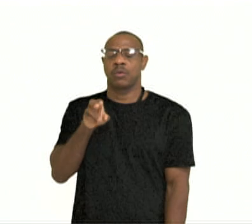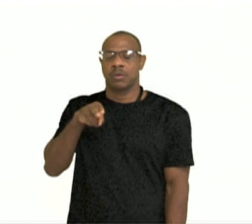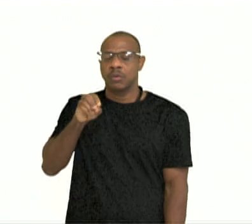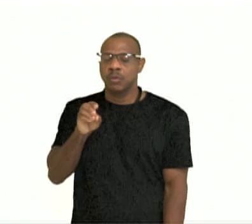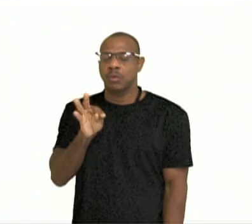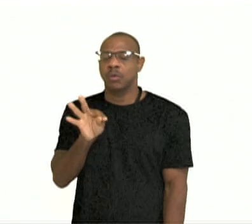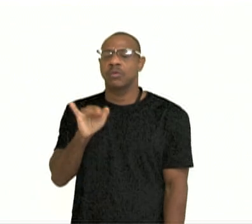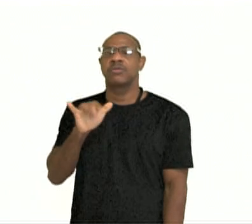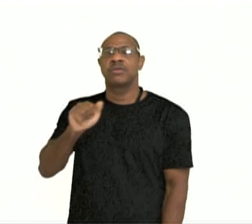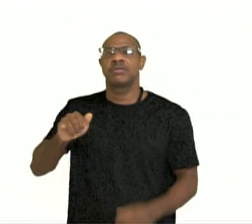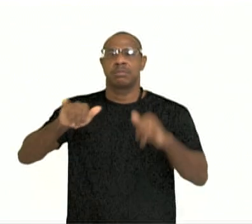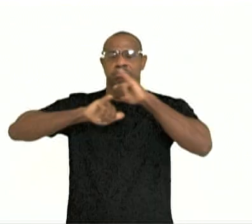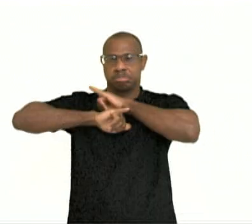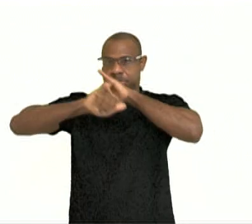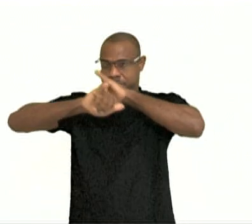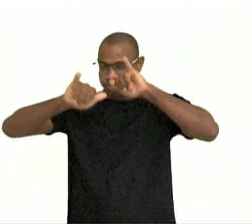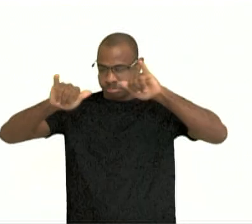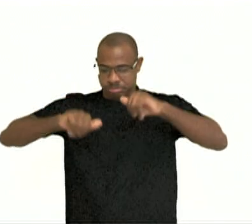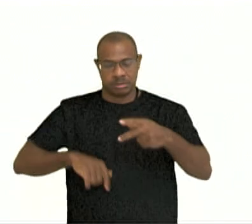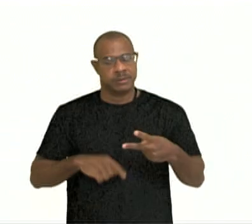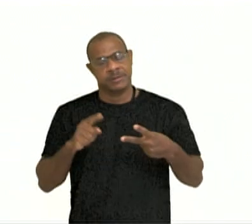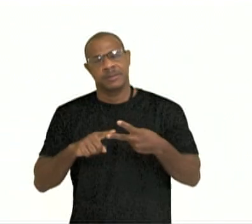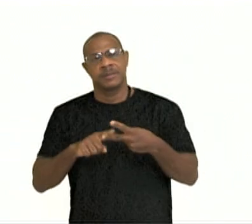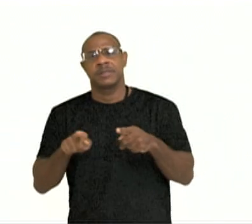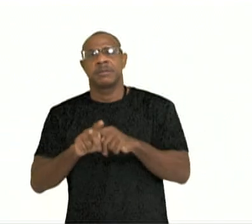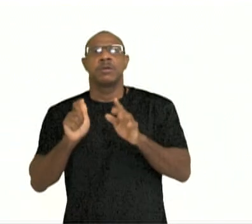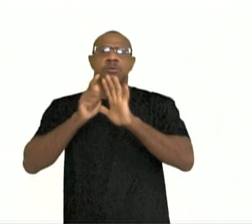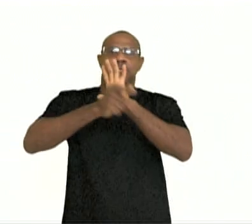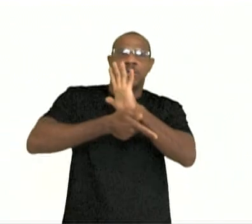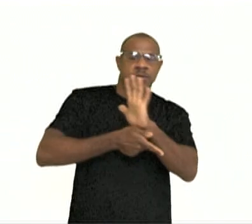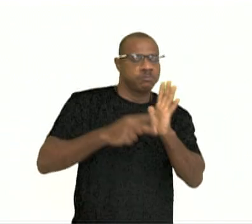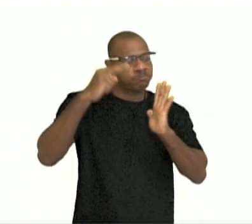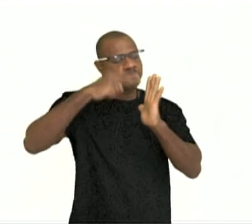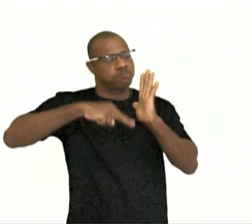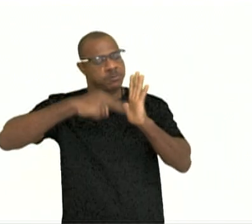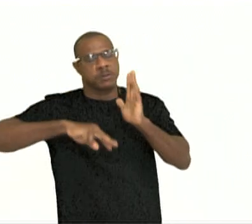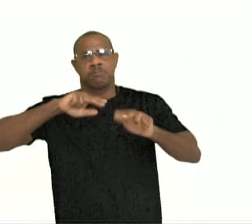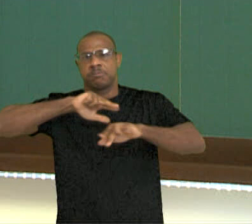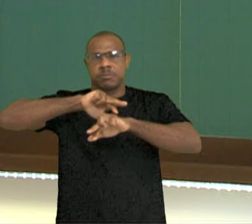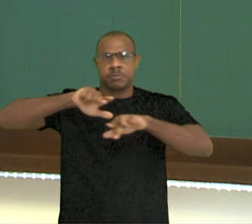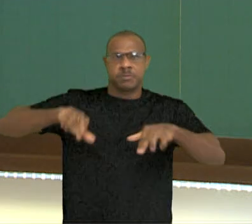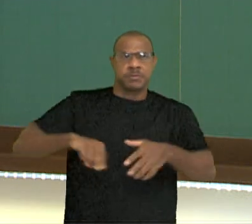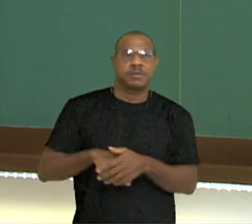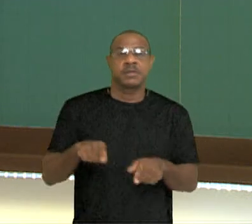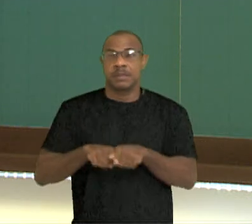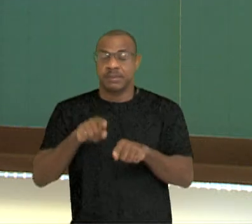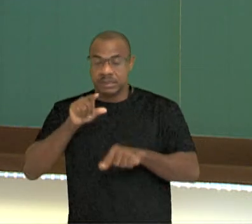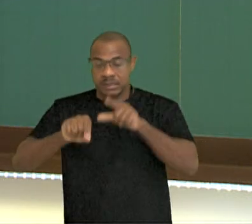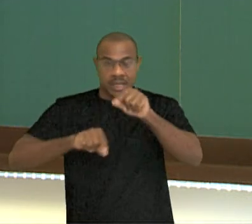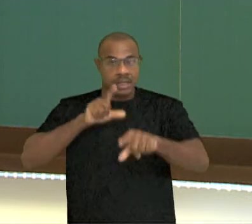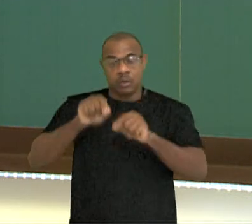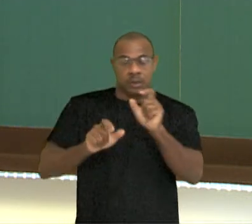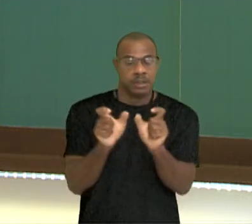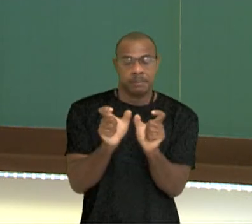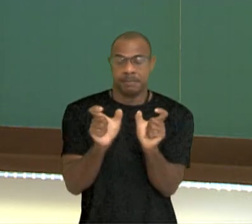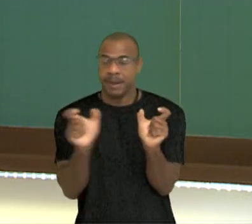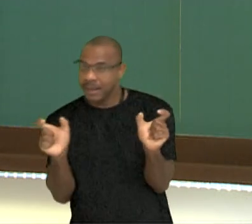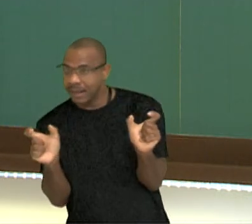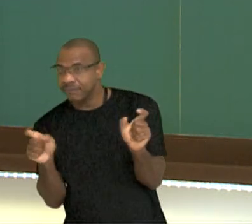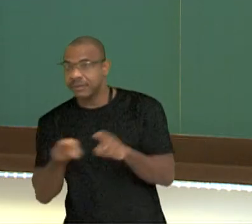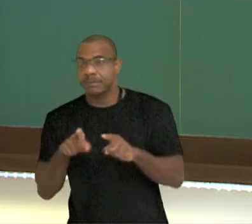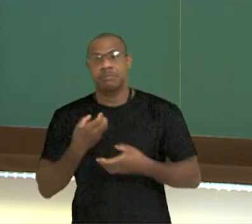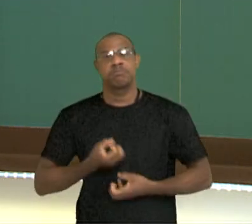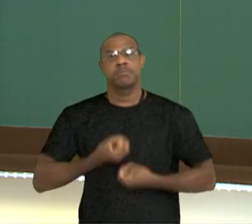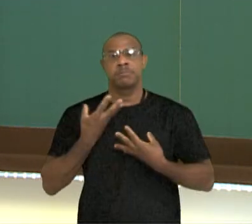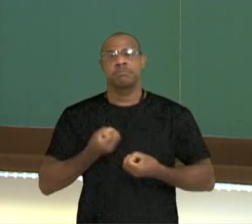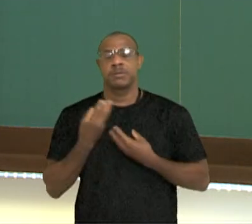gênero. Reconhecer os efeitos de sentido decorrentes da escolha de determinadas palavras e